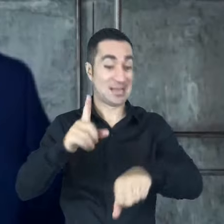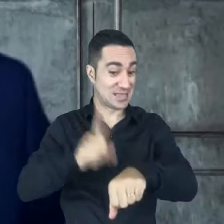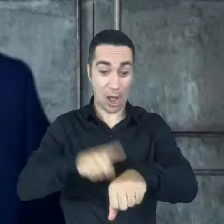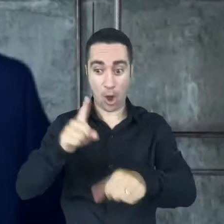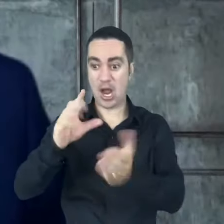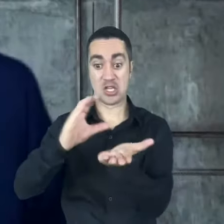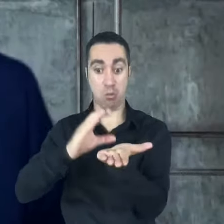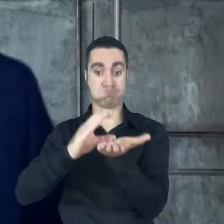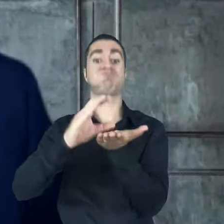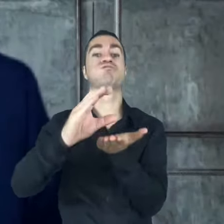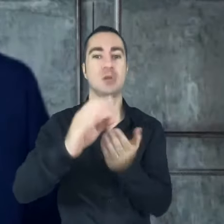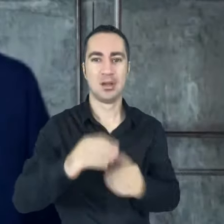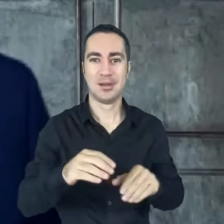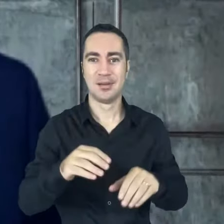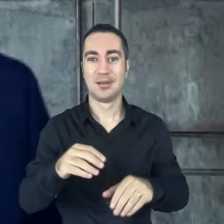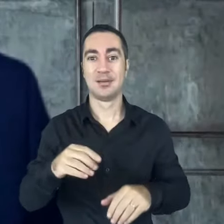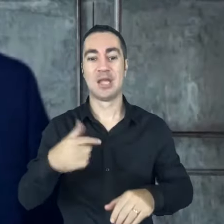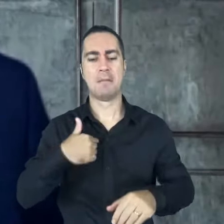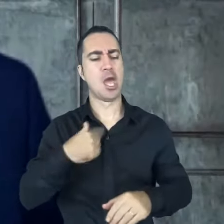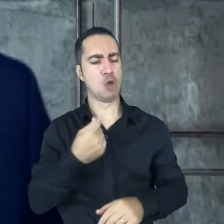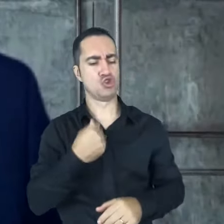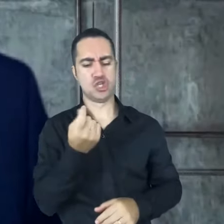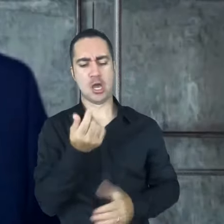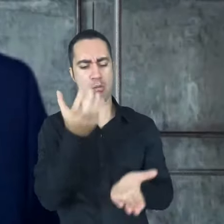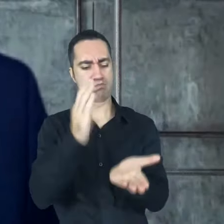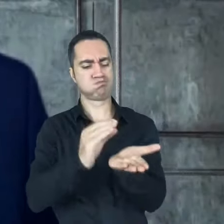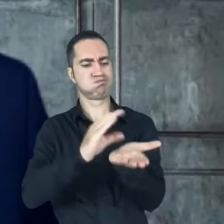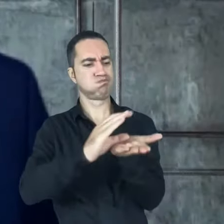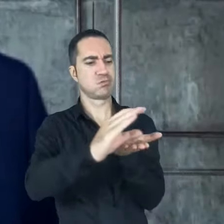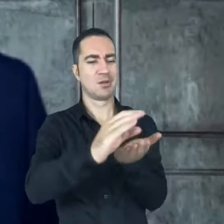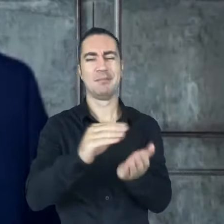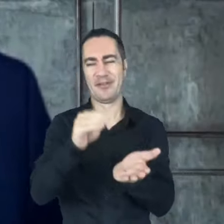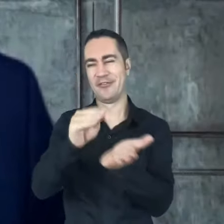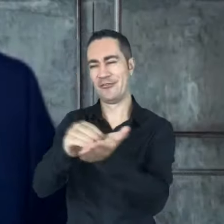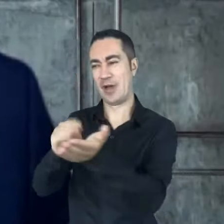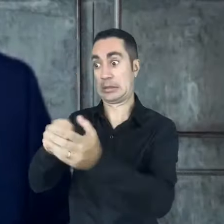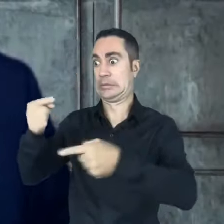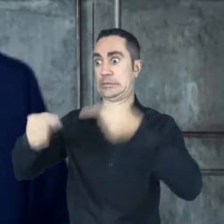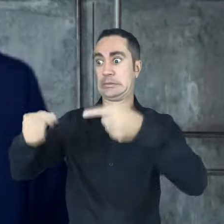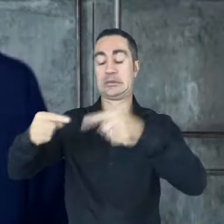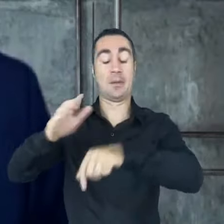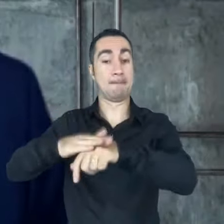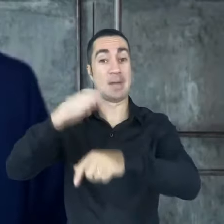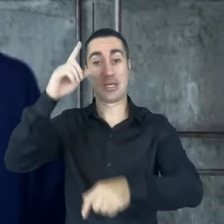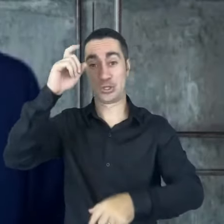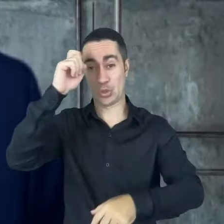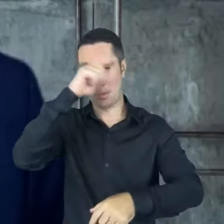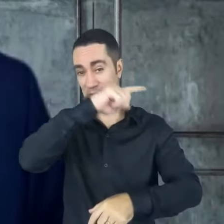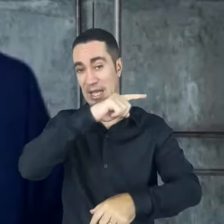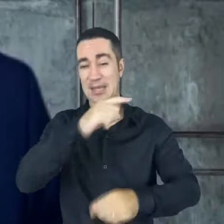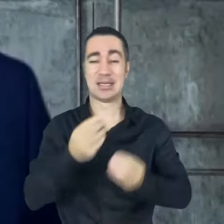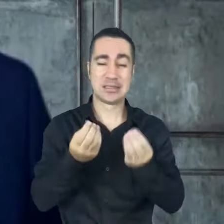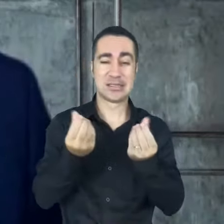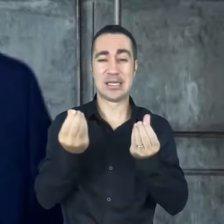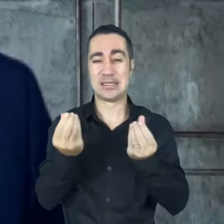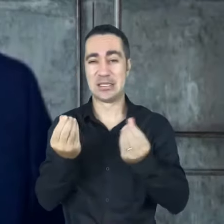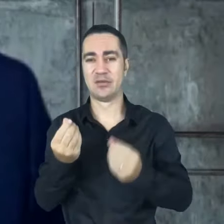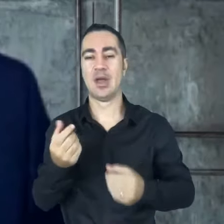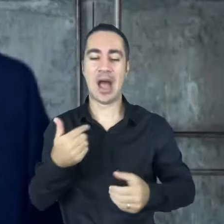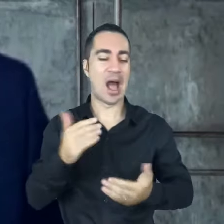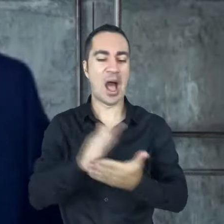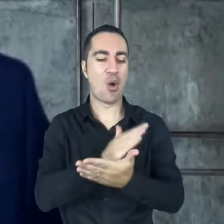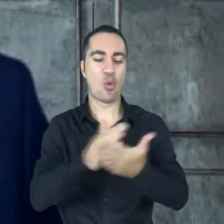de financiamento, aí a discussão fica bem mais complicada, né? Com propostas, inclusive, barradas por Estados Unidos e União